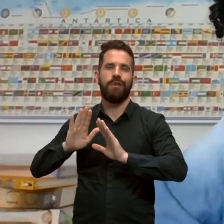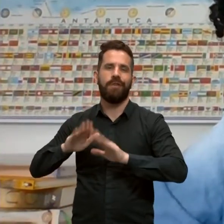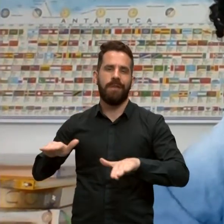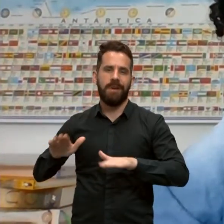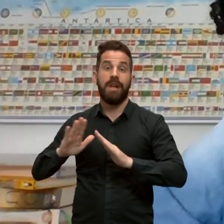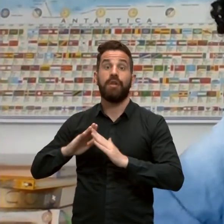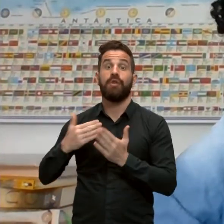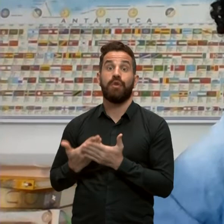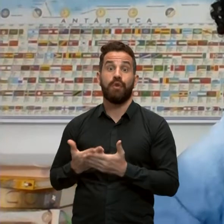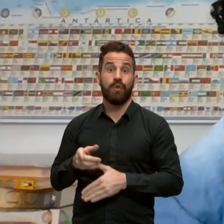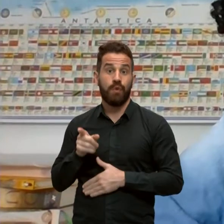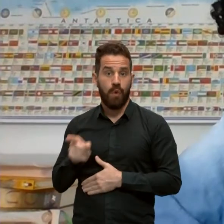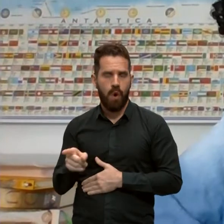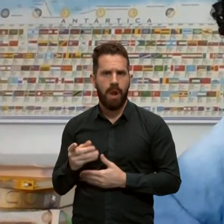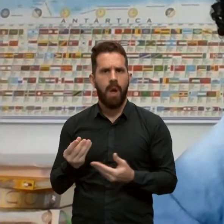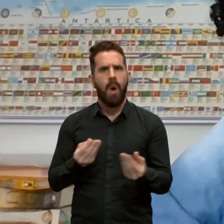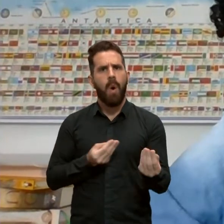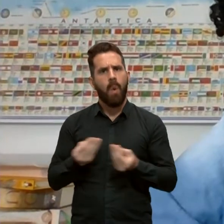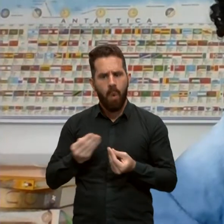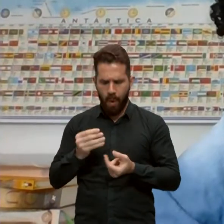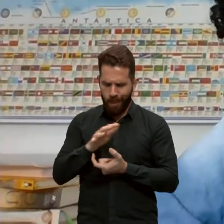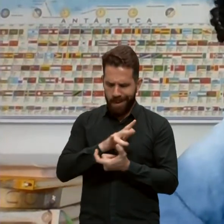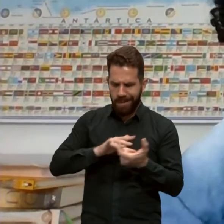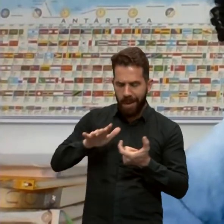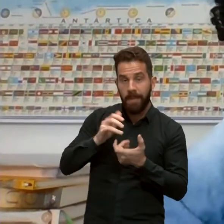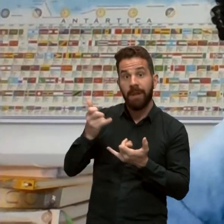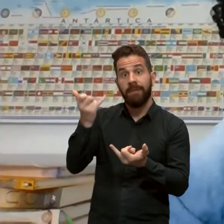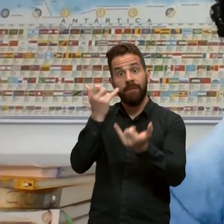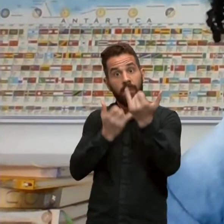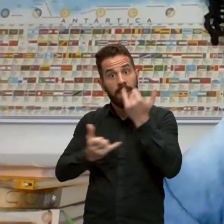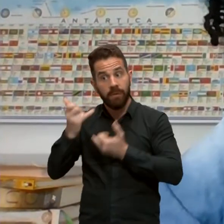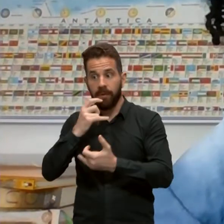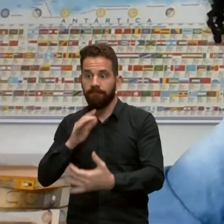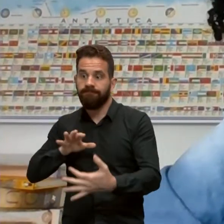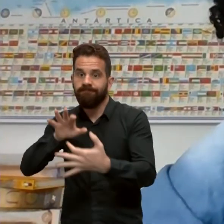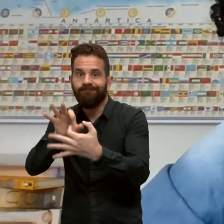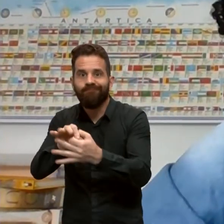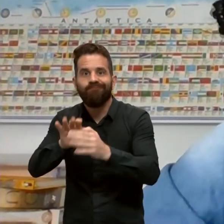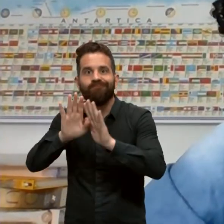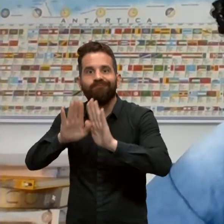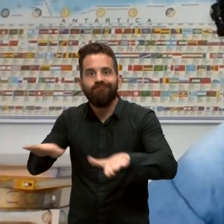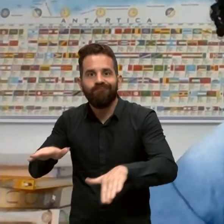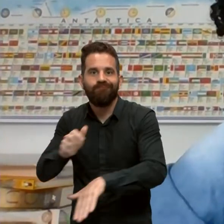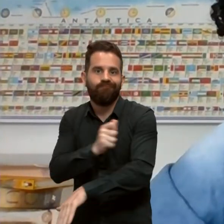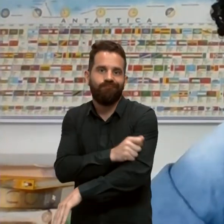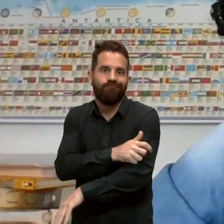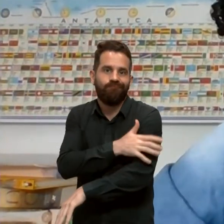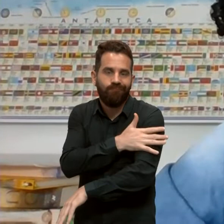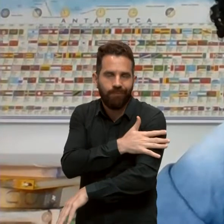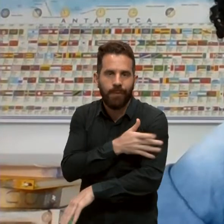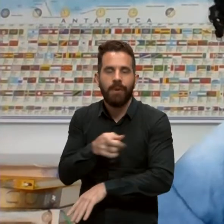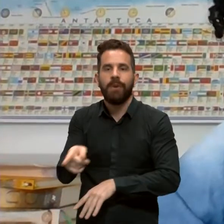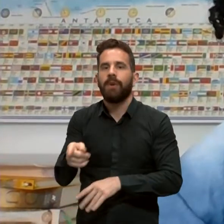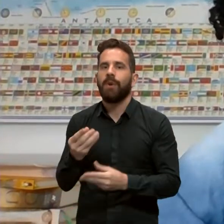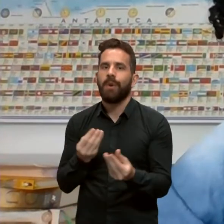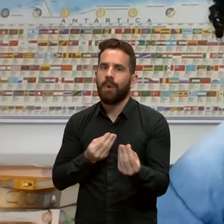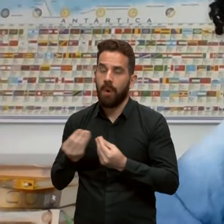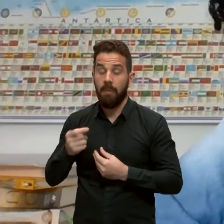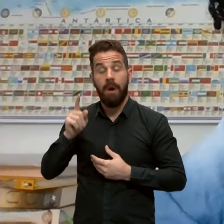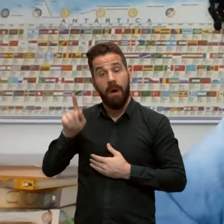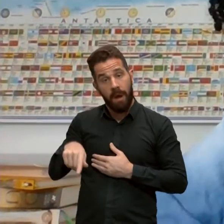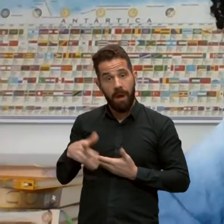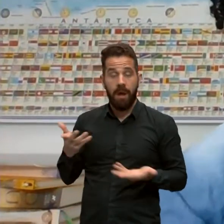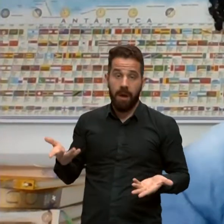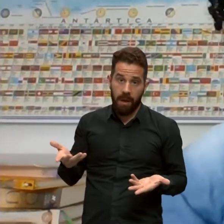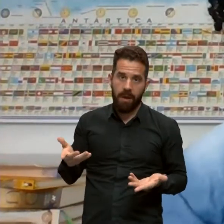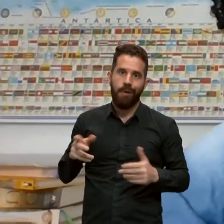letramento informacional para estudantes da educação básica? Por isso que ele é voltado mais para esse público